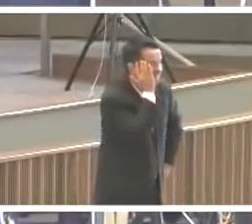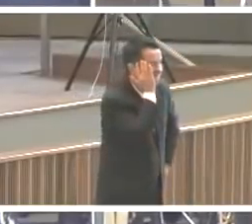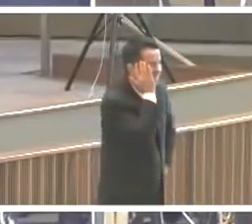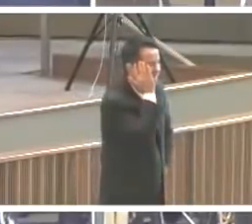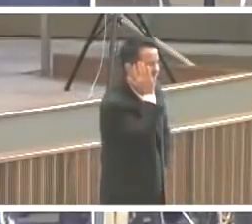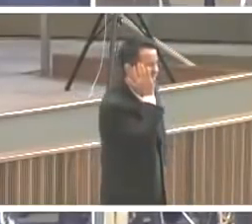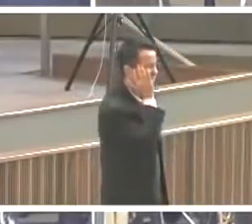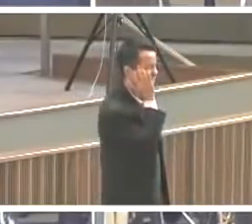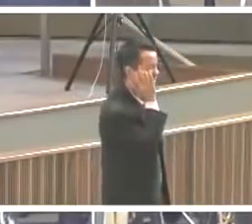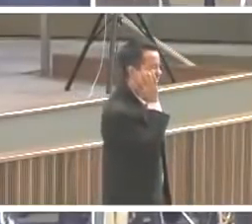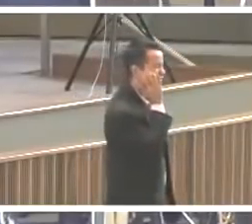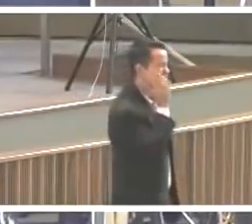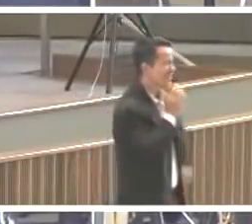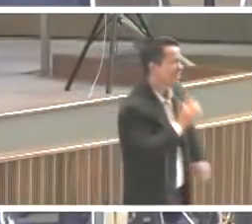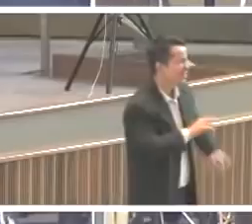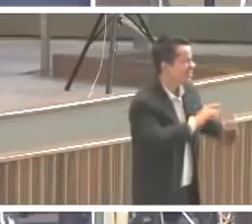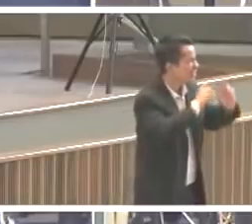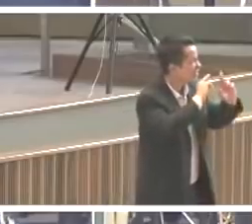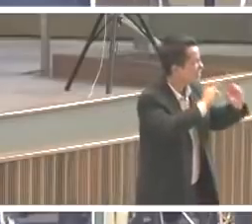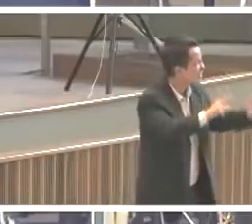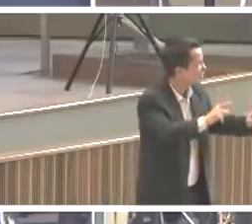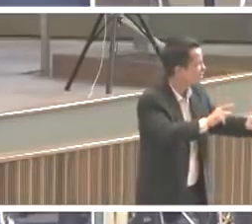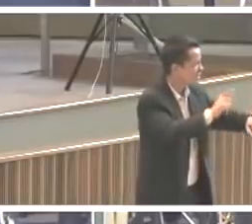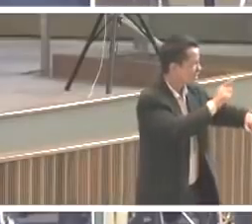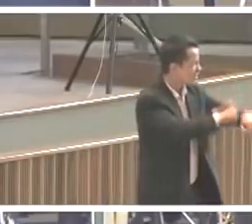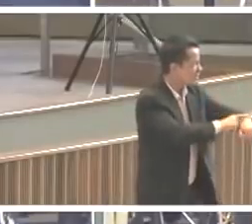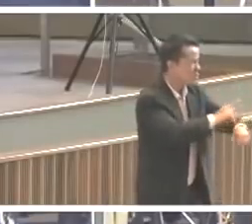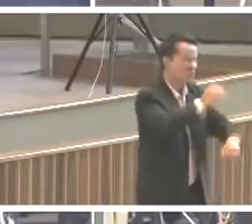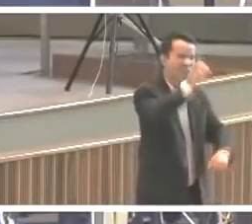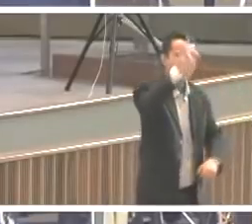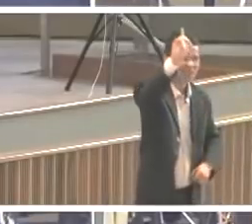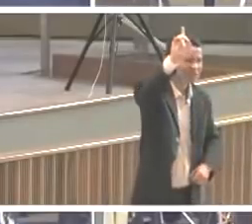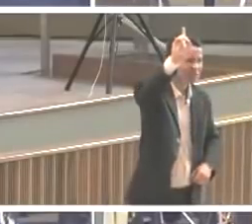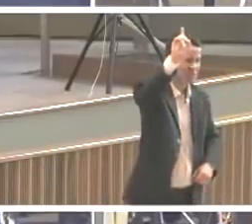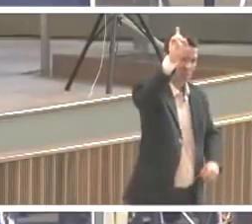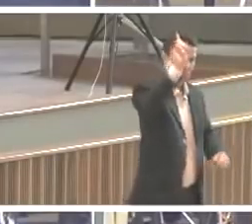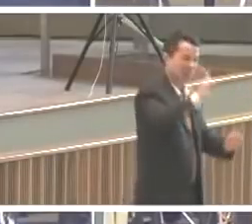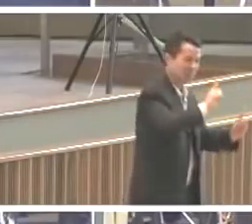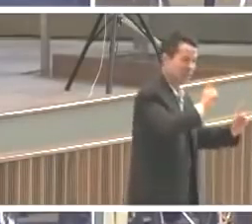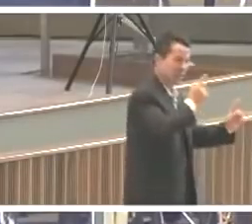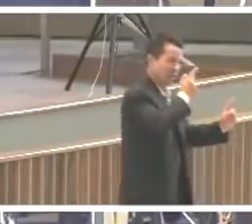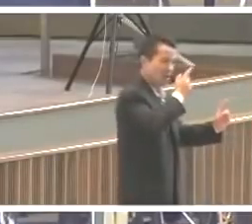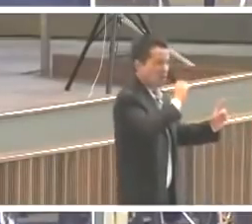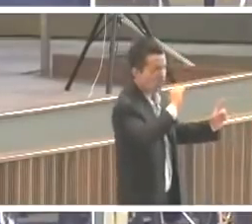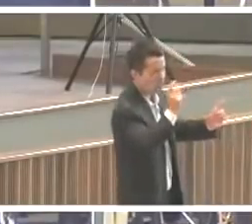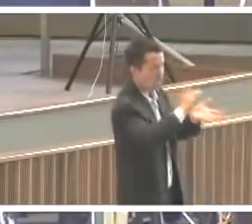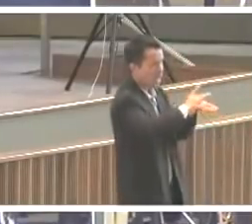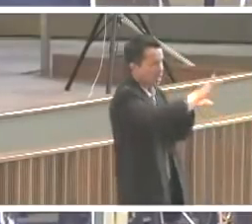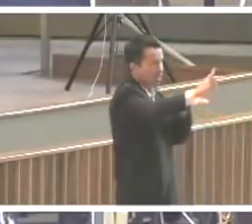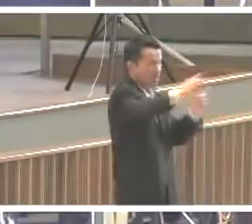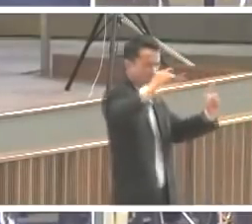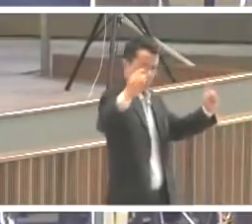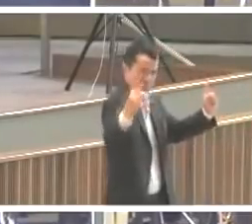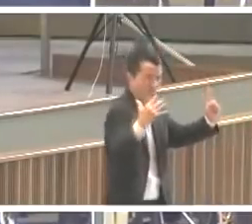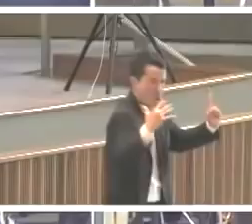queria trazer para você dessa expressão tempo, que é a invasão de Deus na nossa vida, tem a ver com